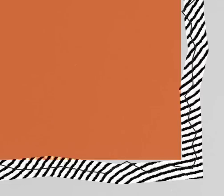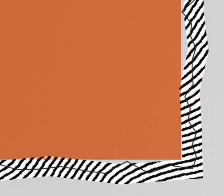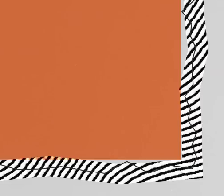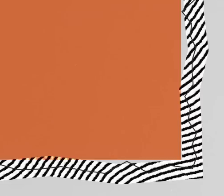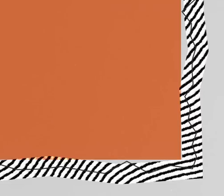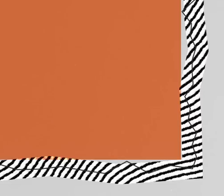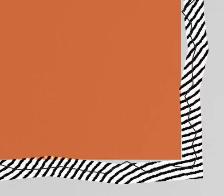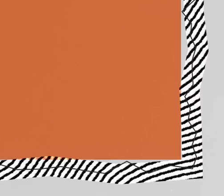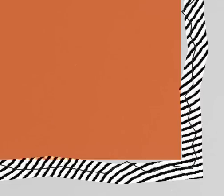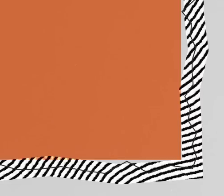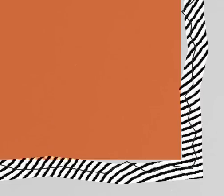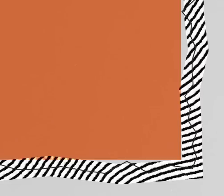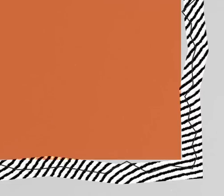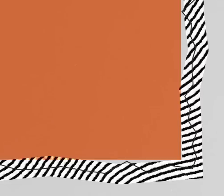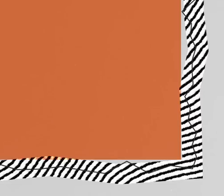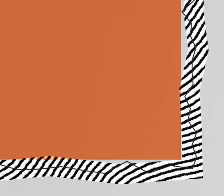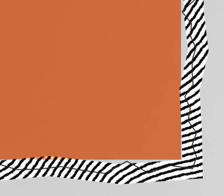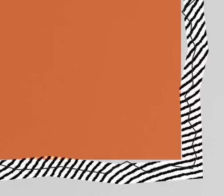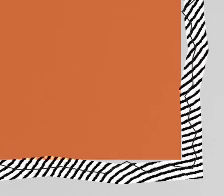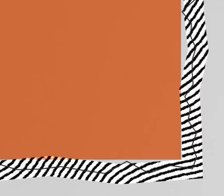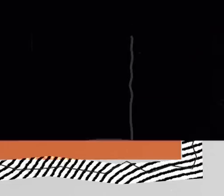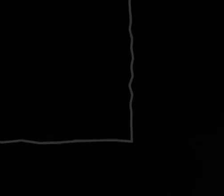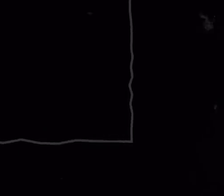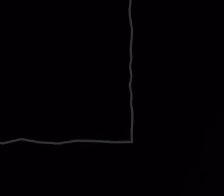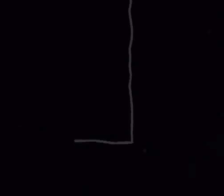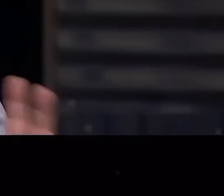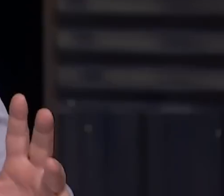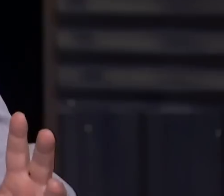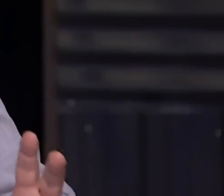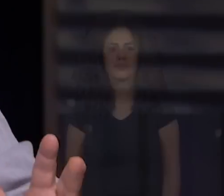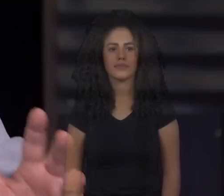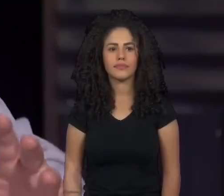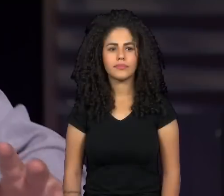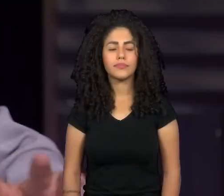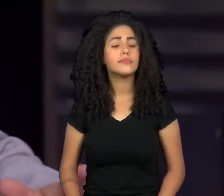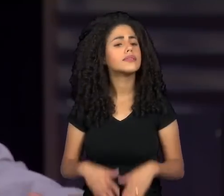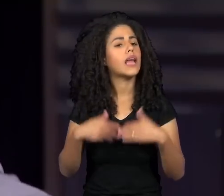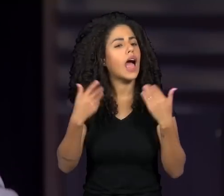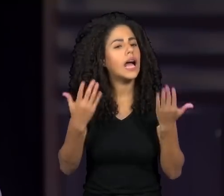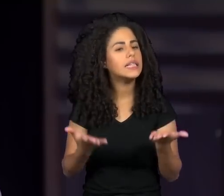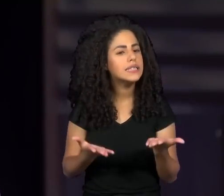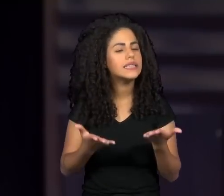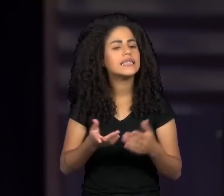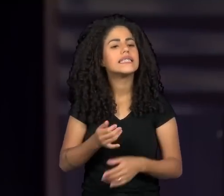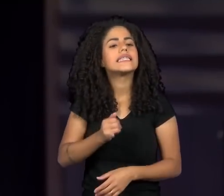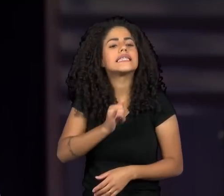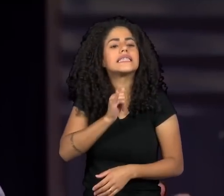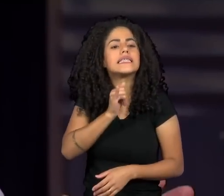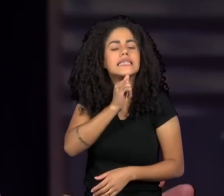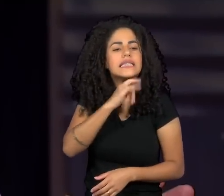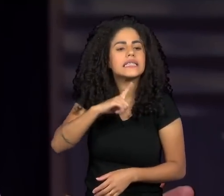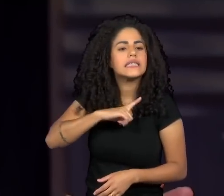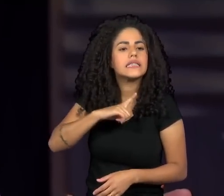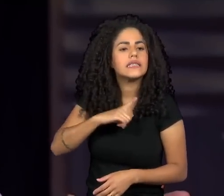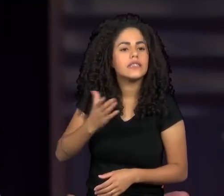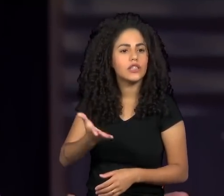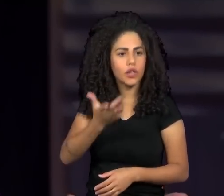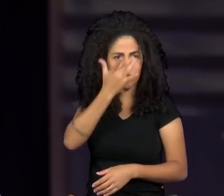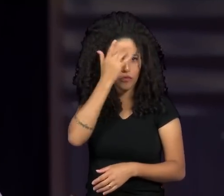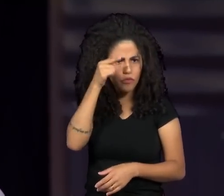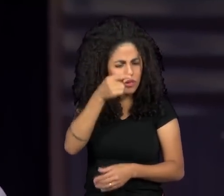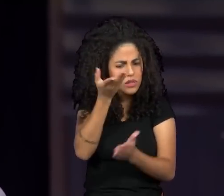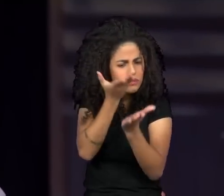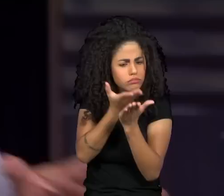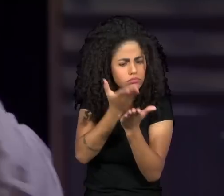cloroquina com uns pedacinhos de Viagra assim, espatifadinho. Aquelas referências que estão lá, eu queria entender. Você já falou que você é nerd,